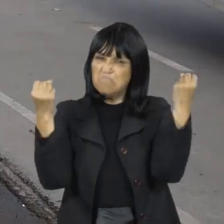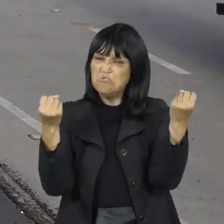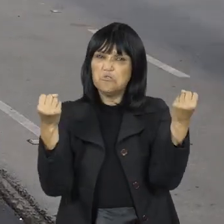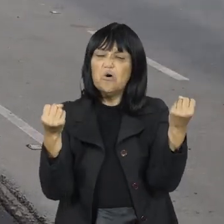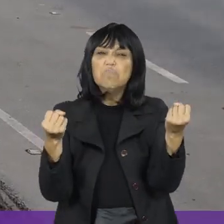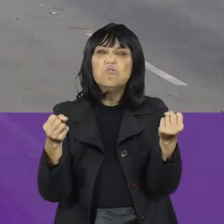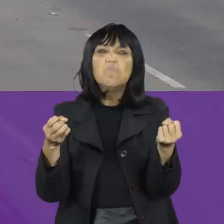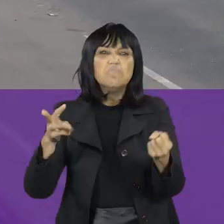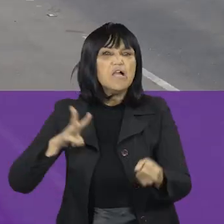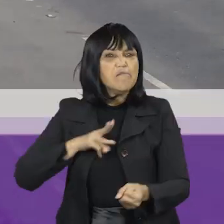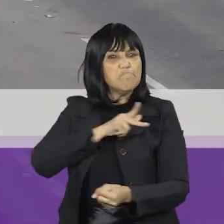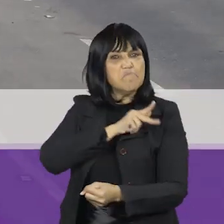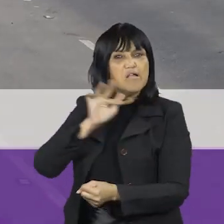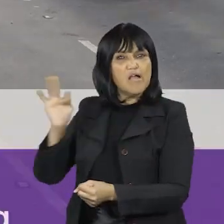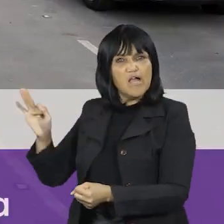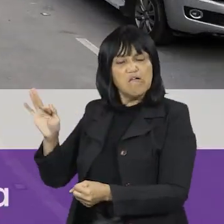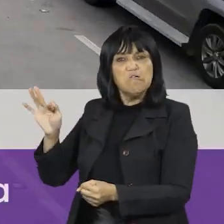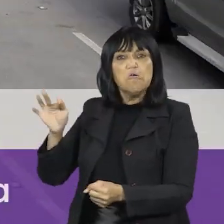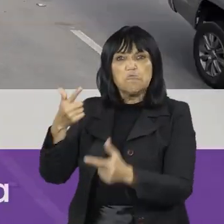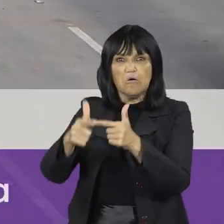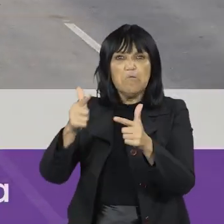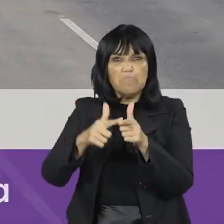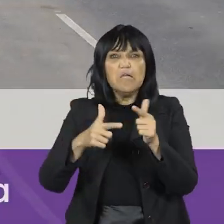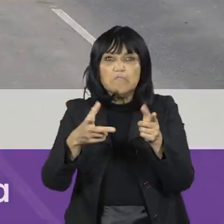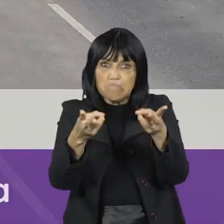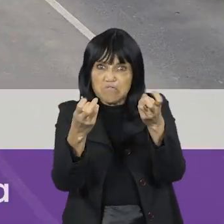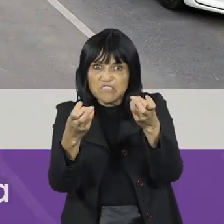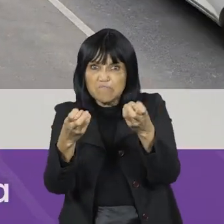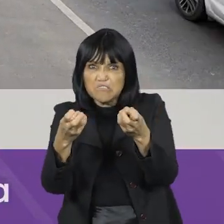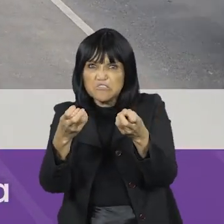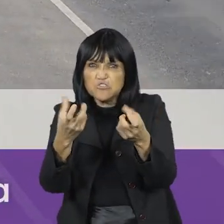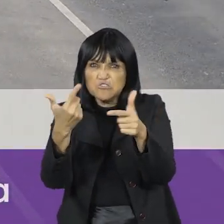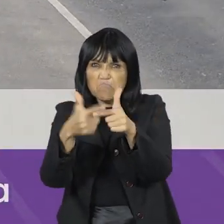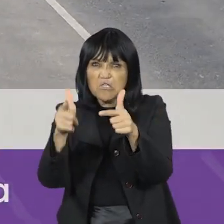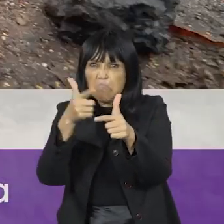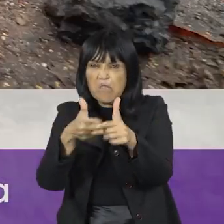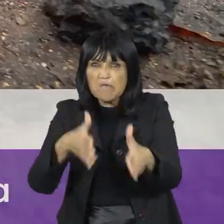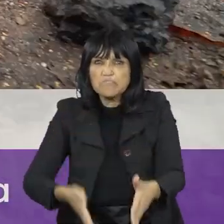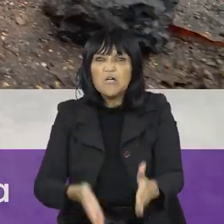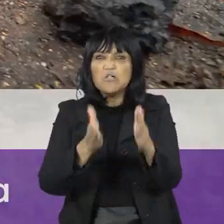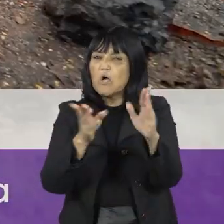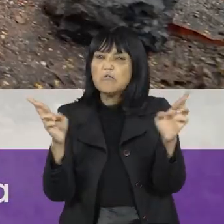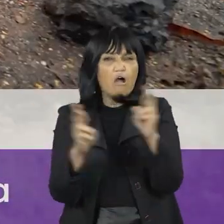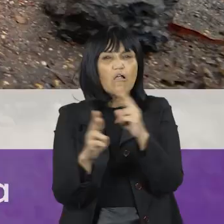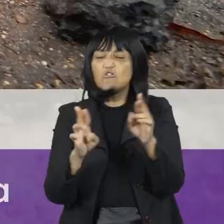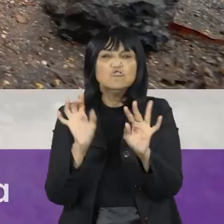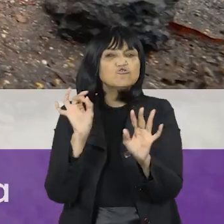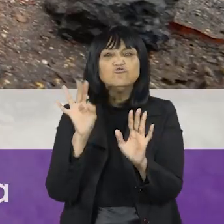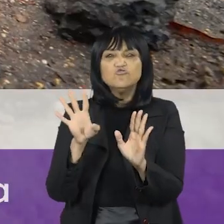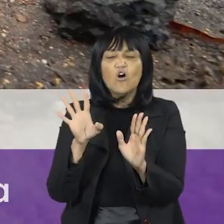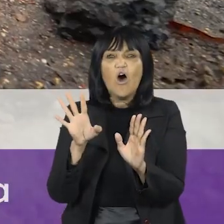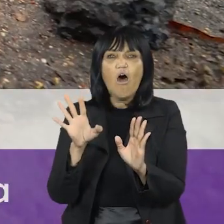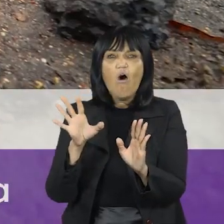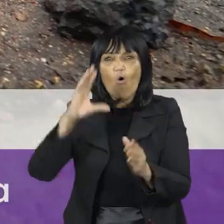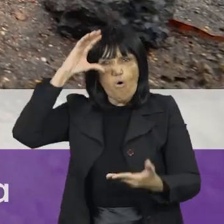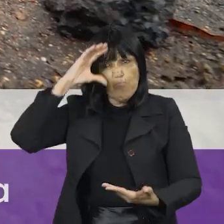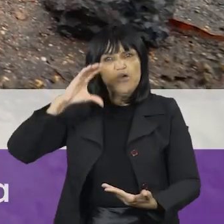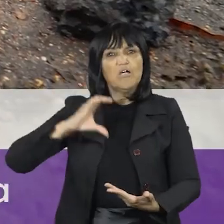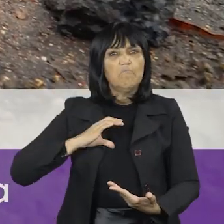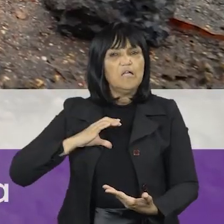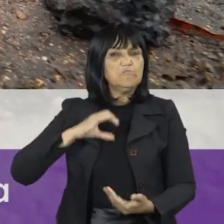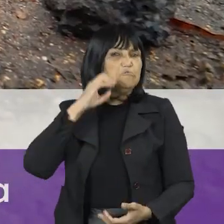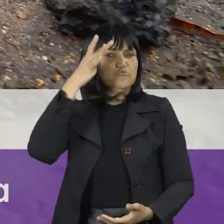Público Federal, os problemas identificados mostram que o desgaste das rodovias não está relacionado apenas à conduta